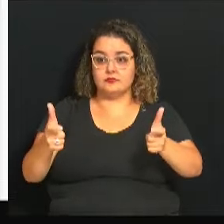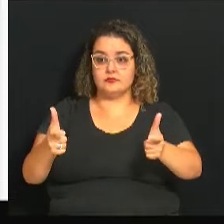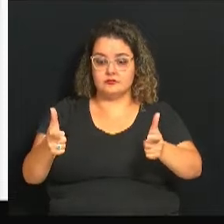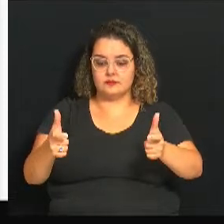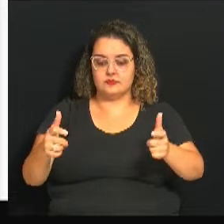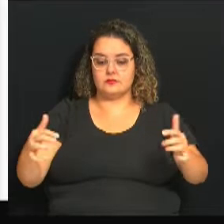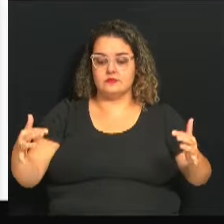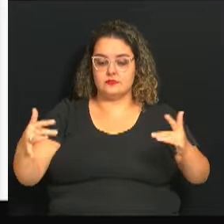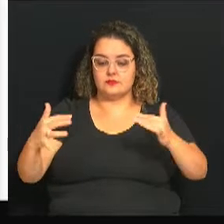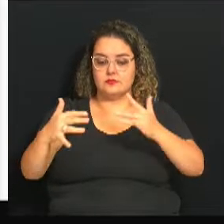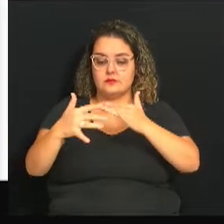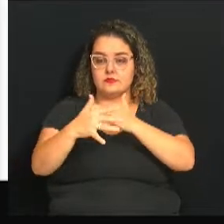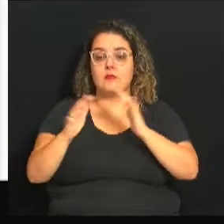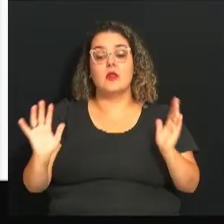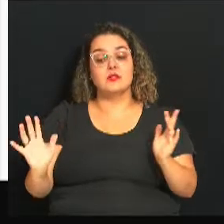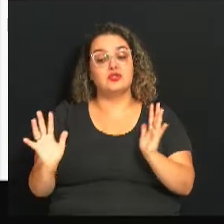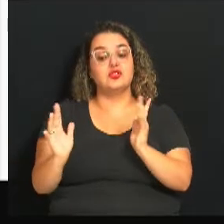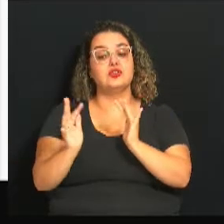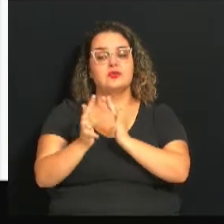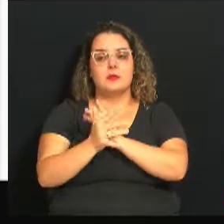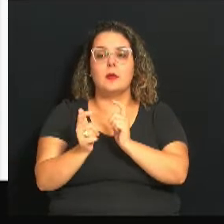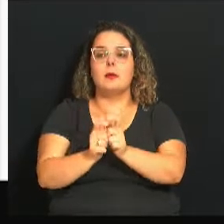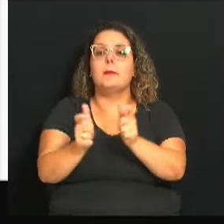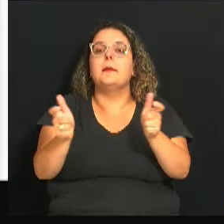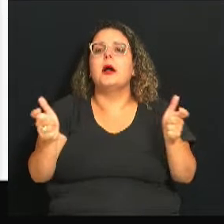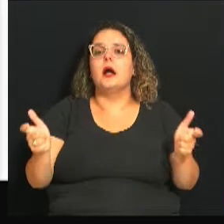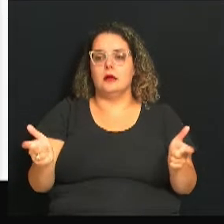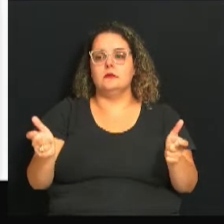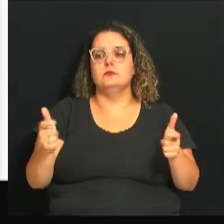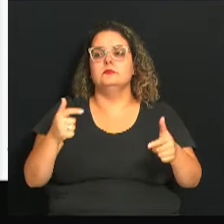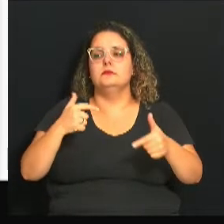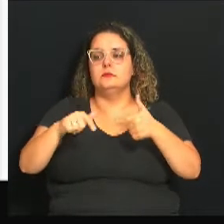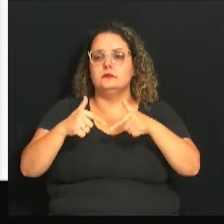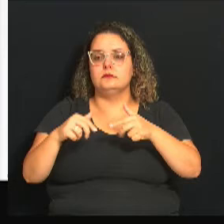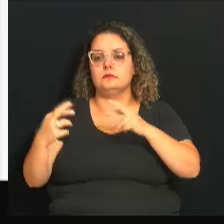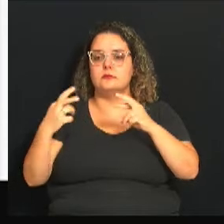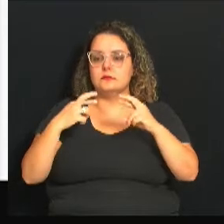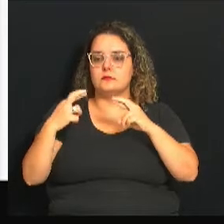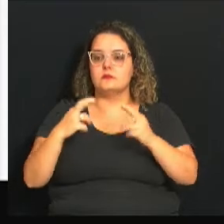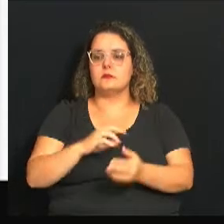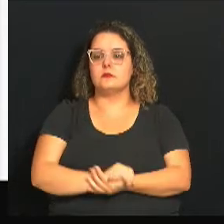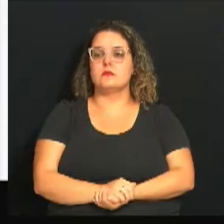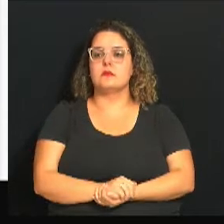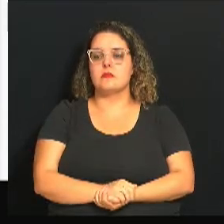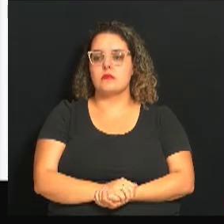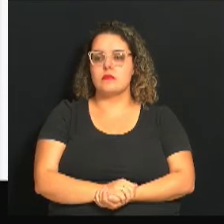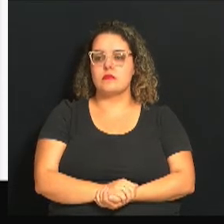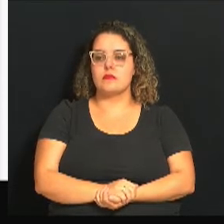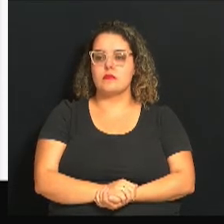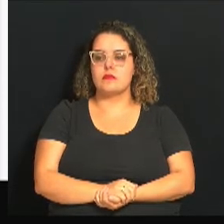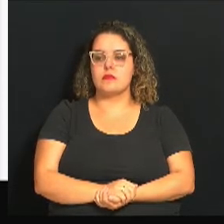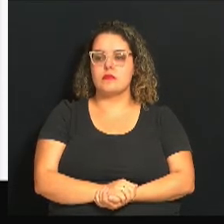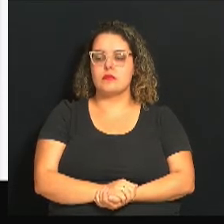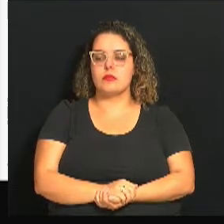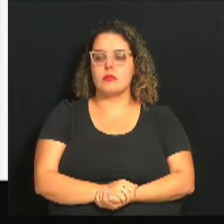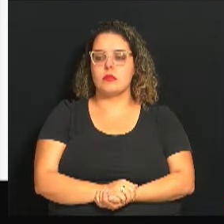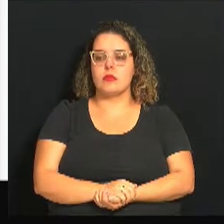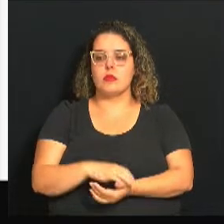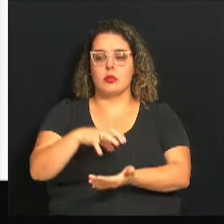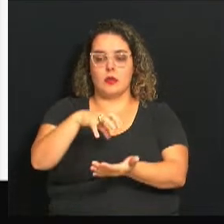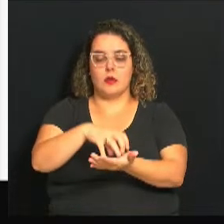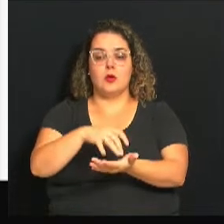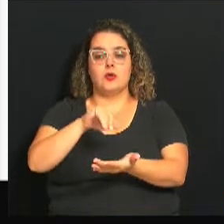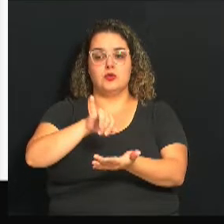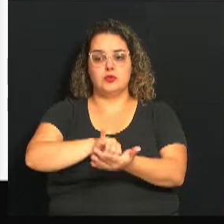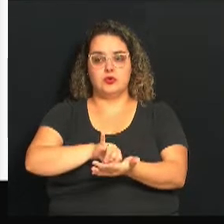região muito grande, na região que a gente trabalhou aqui na vistoria. Tá? Então, aqui a gente trabalhou o centro,